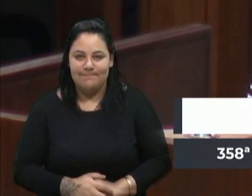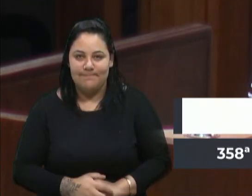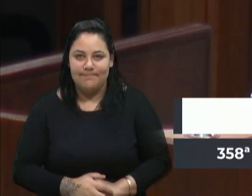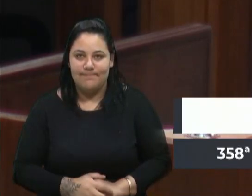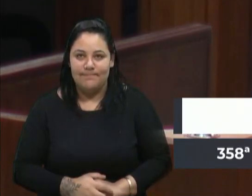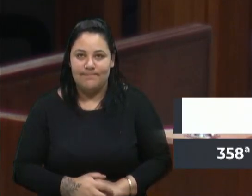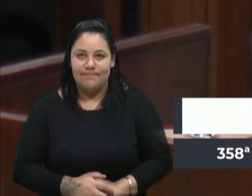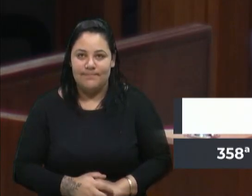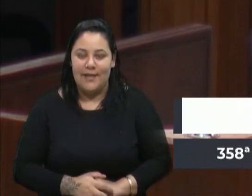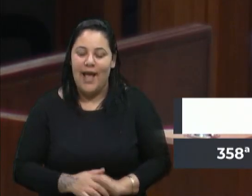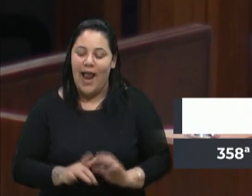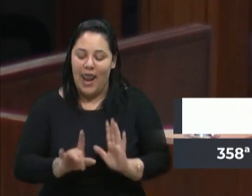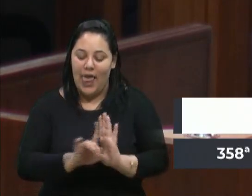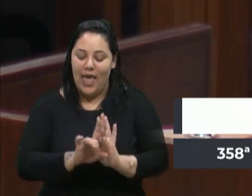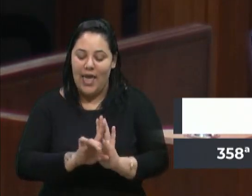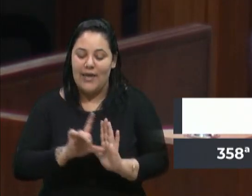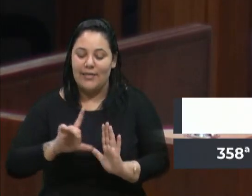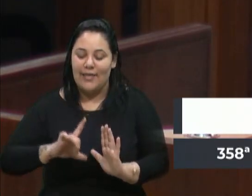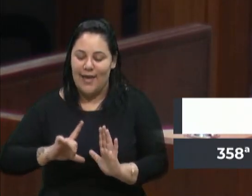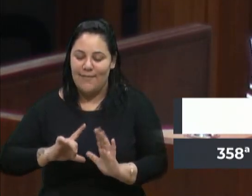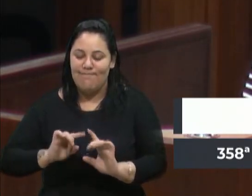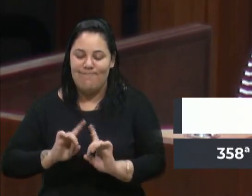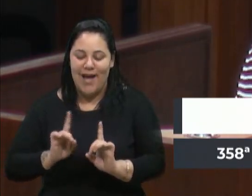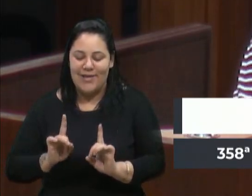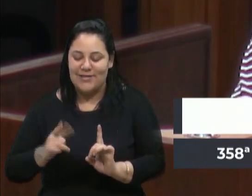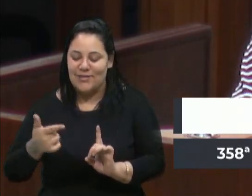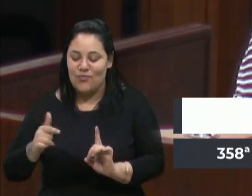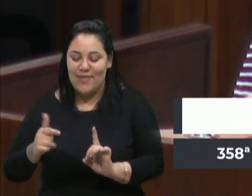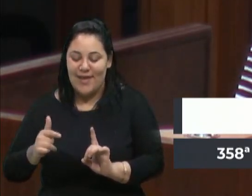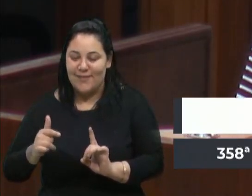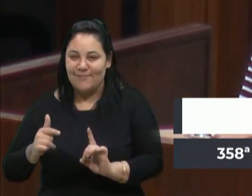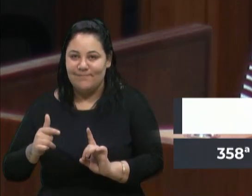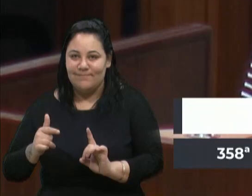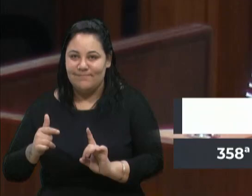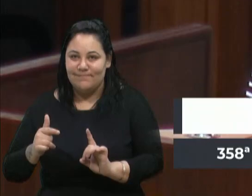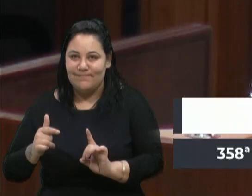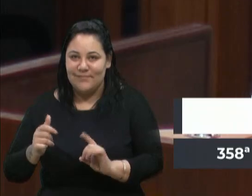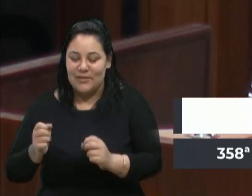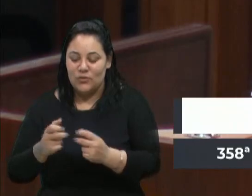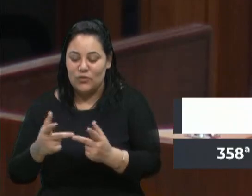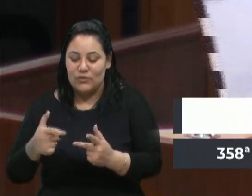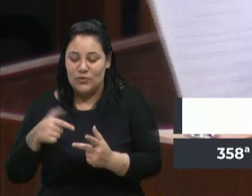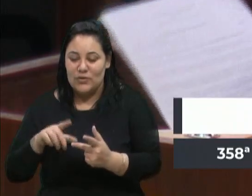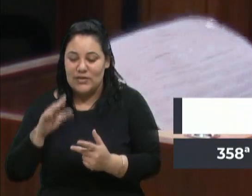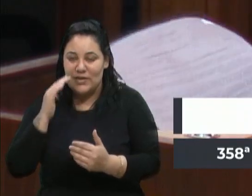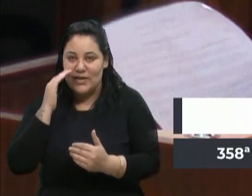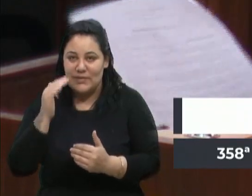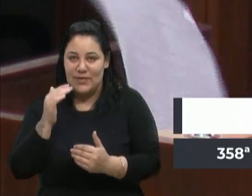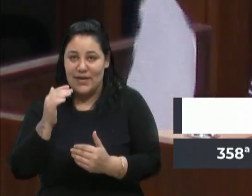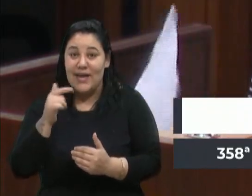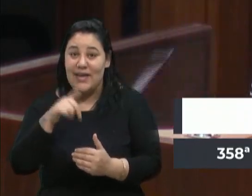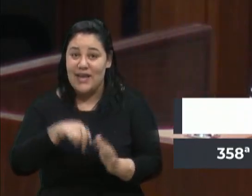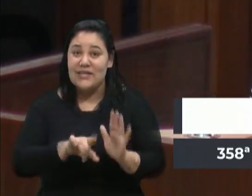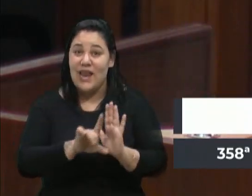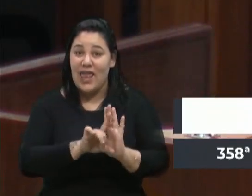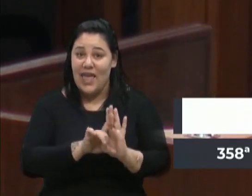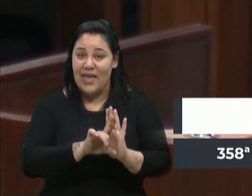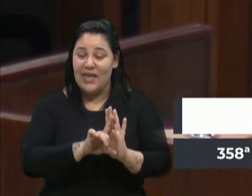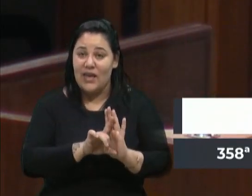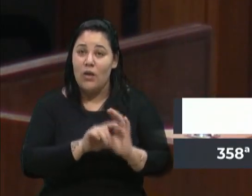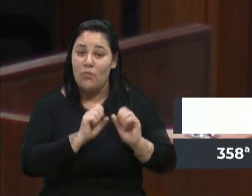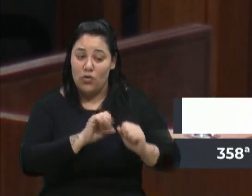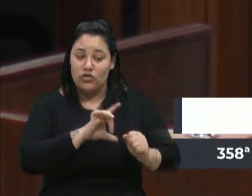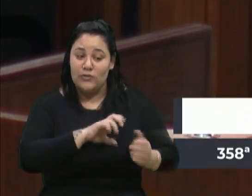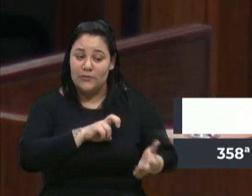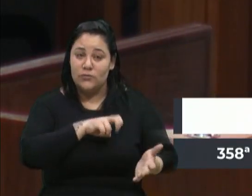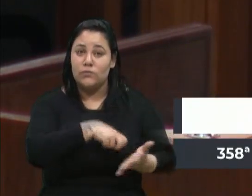Instrumentos para fazer cumprir a lei, que é esta lei que prevê, inclusive, punição aos órgãos públicos